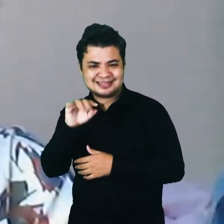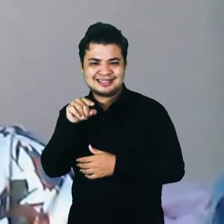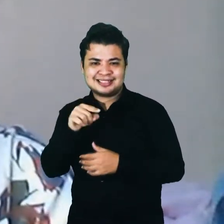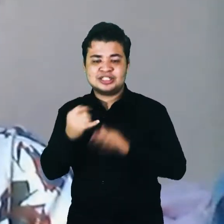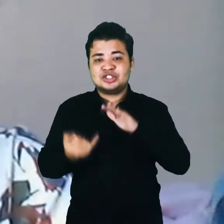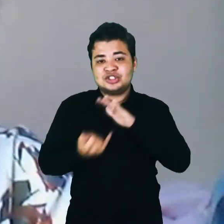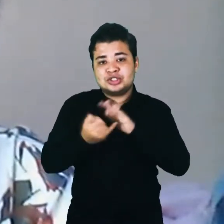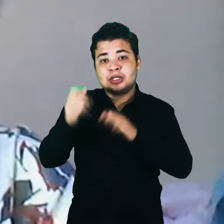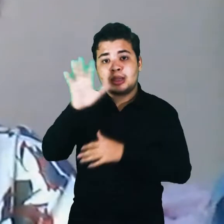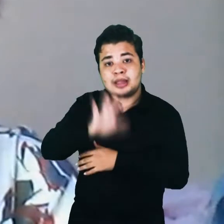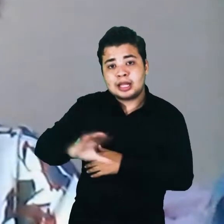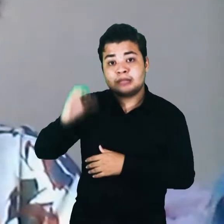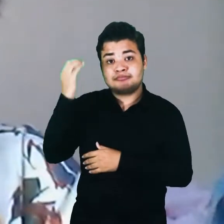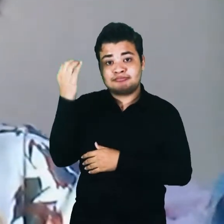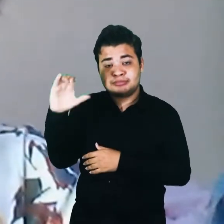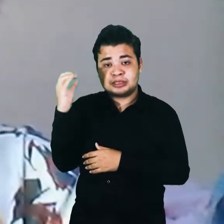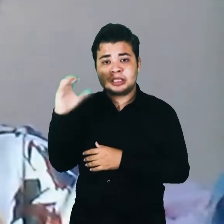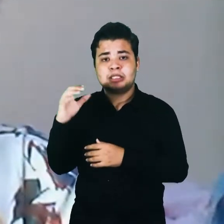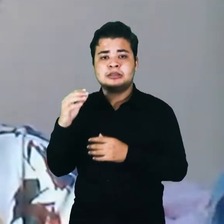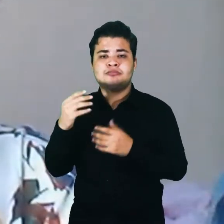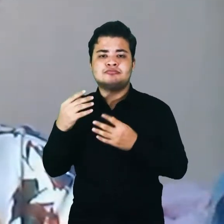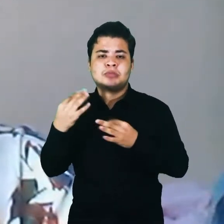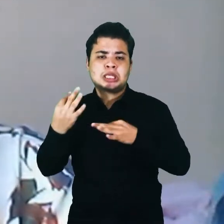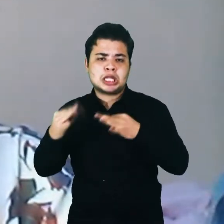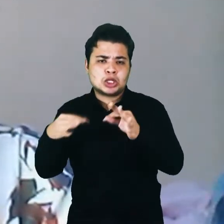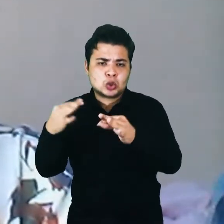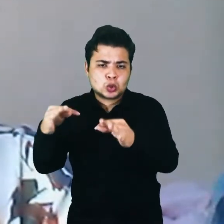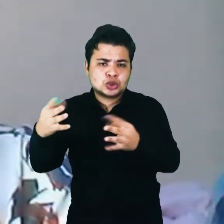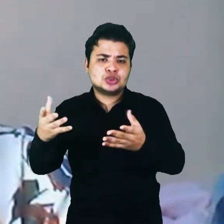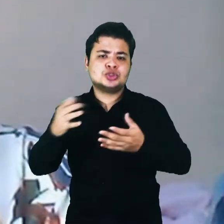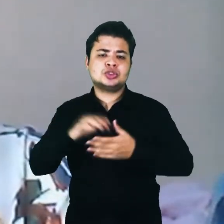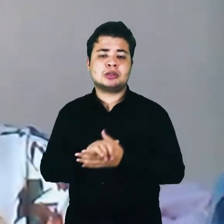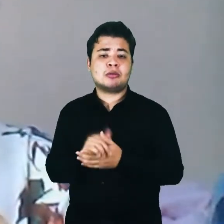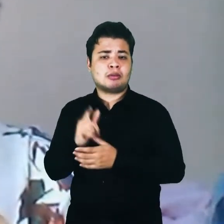Ciência, Tecnologia e Inovação, ele prevê